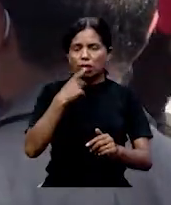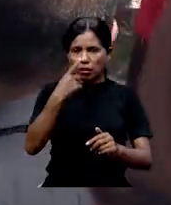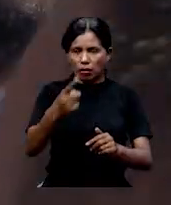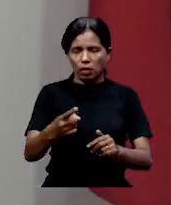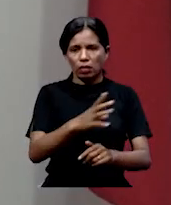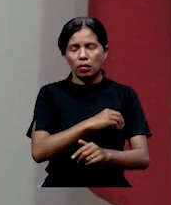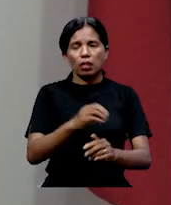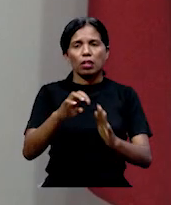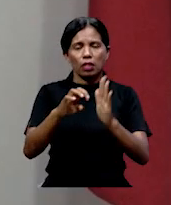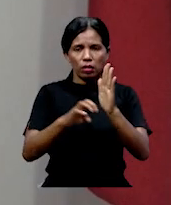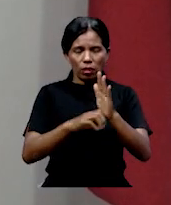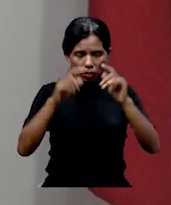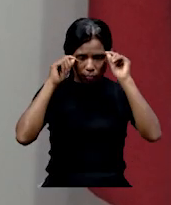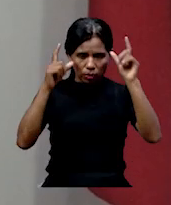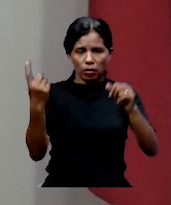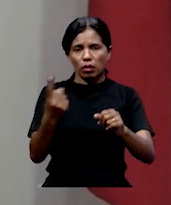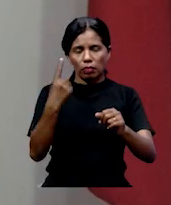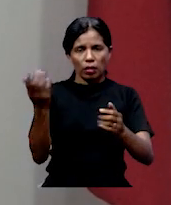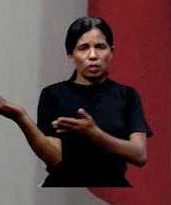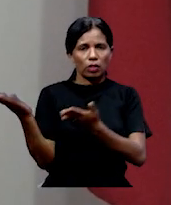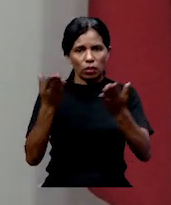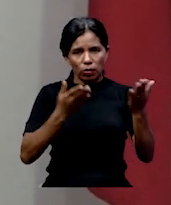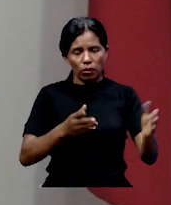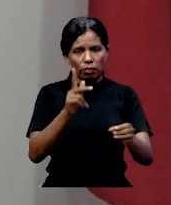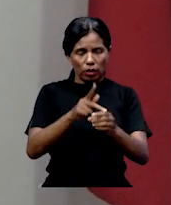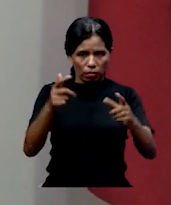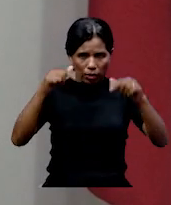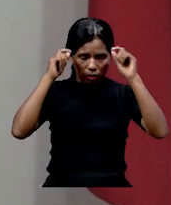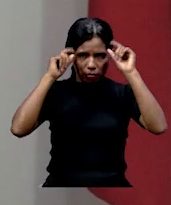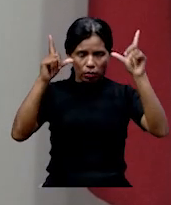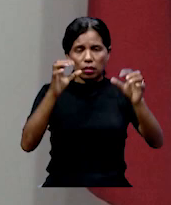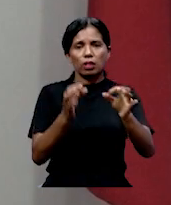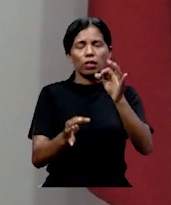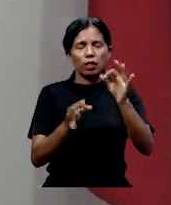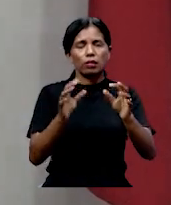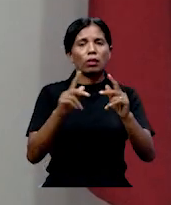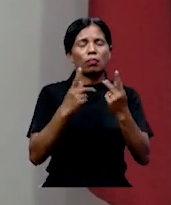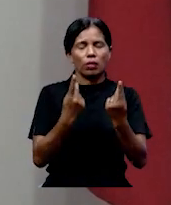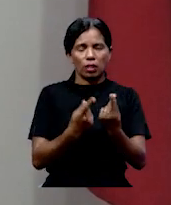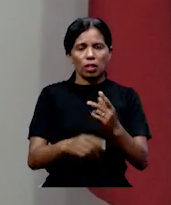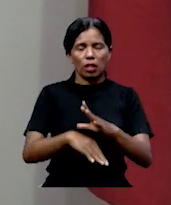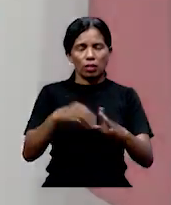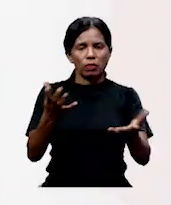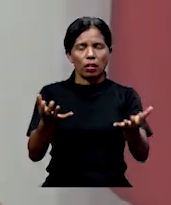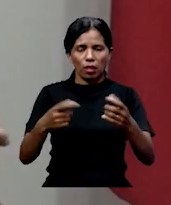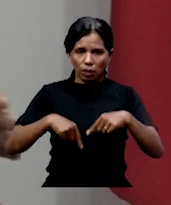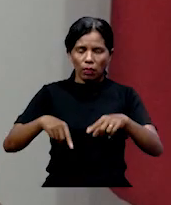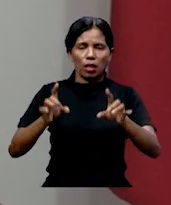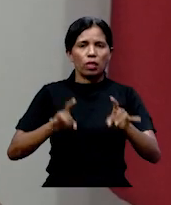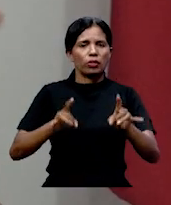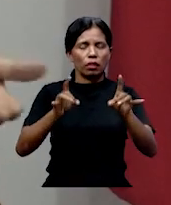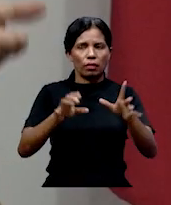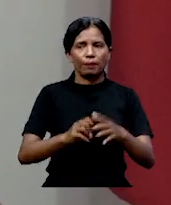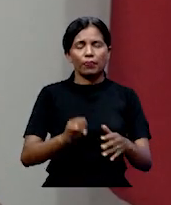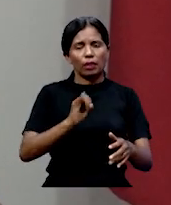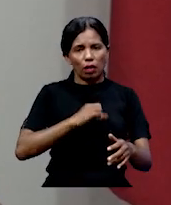posição no Estado Timor-Leste, mantém dada coroas mais Timor-Leste, mas que a empresa Woodside, a cara dada para a Austrália. How did